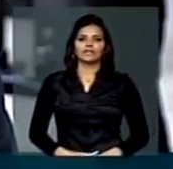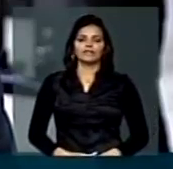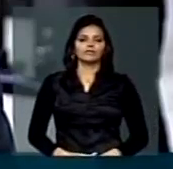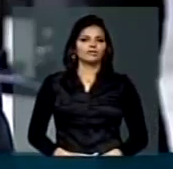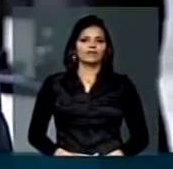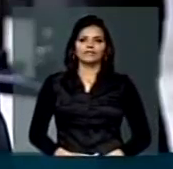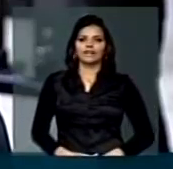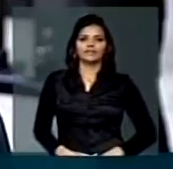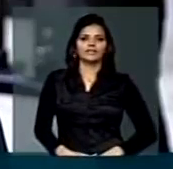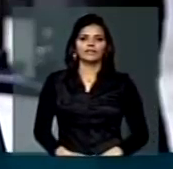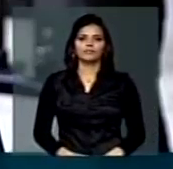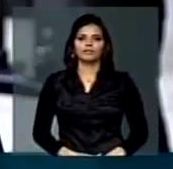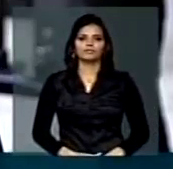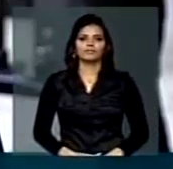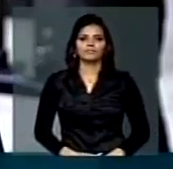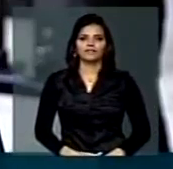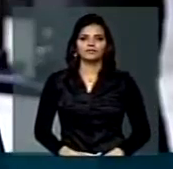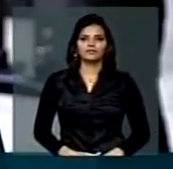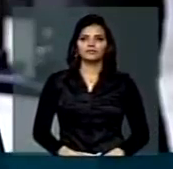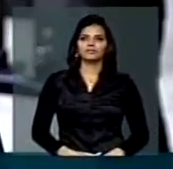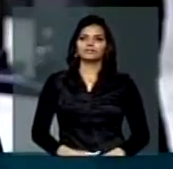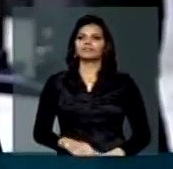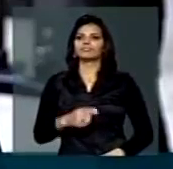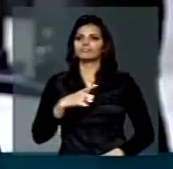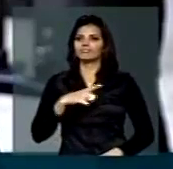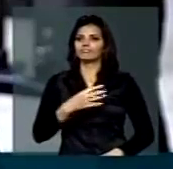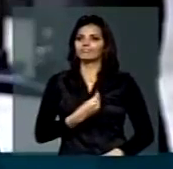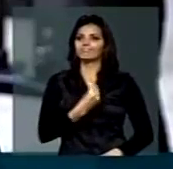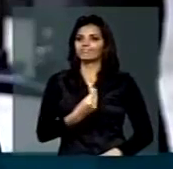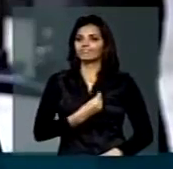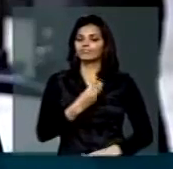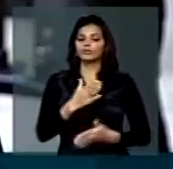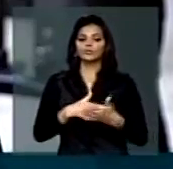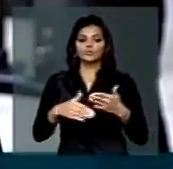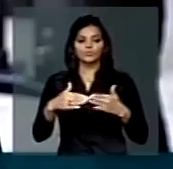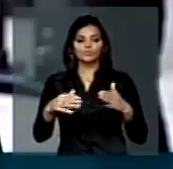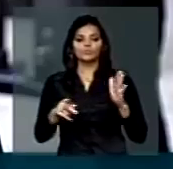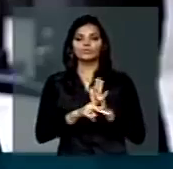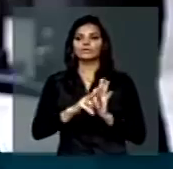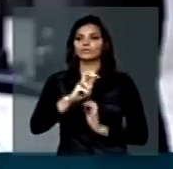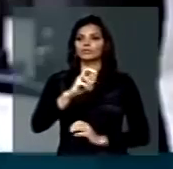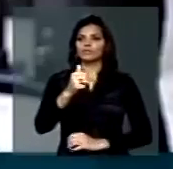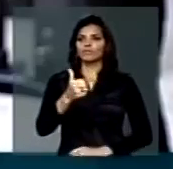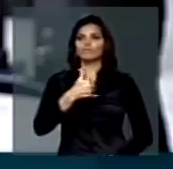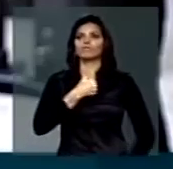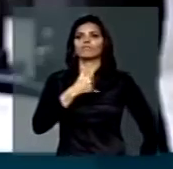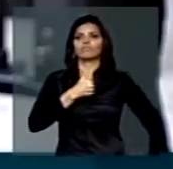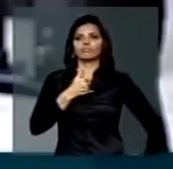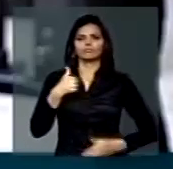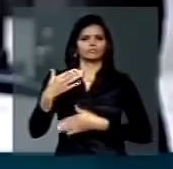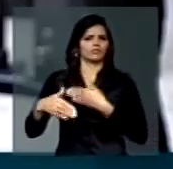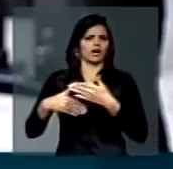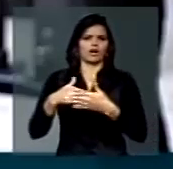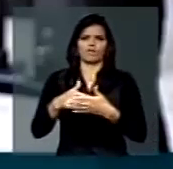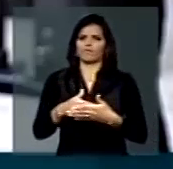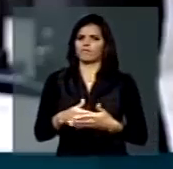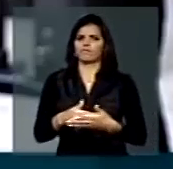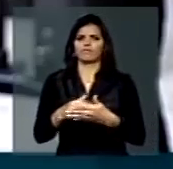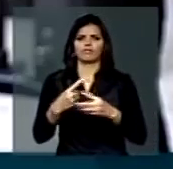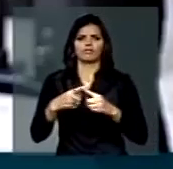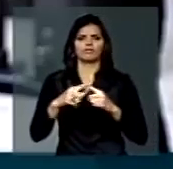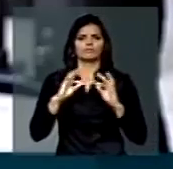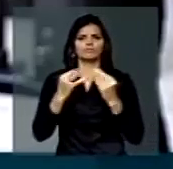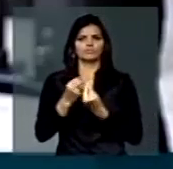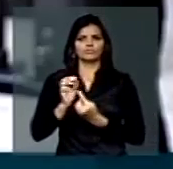as marcas daquilo que ela viveu ao longo dos seus 51 anos de vida, expressas